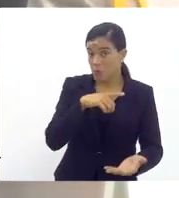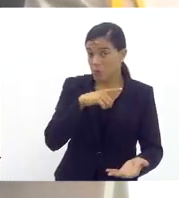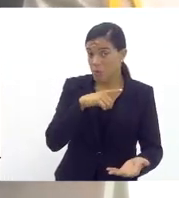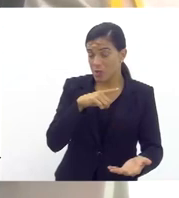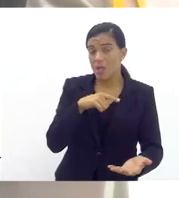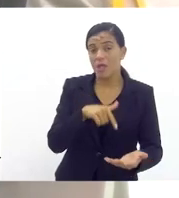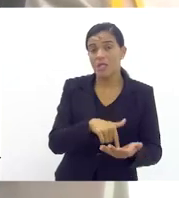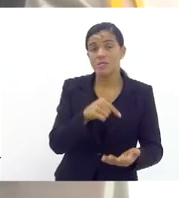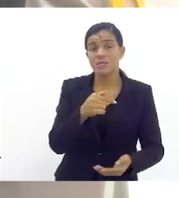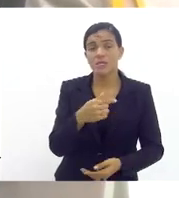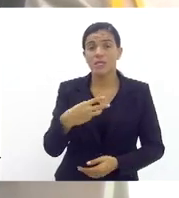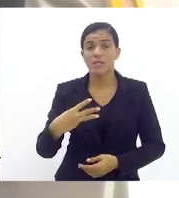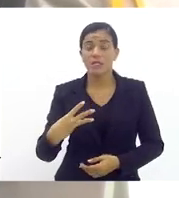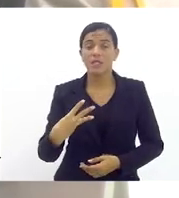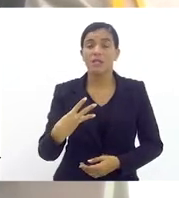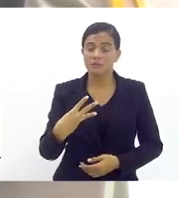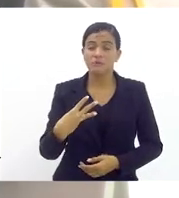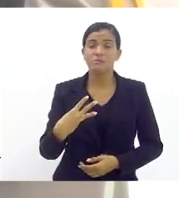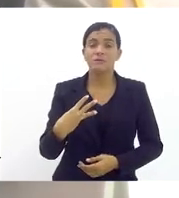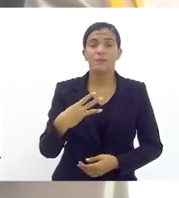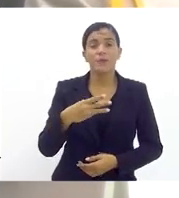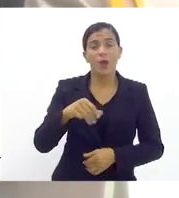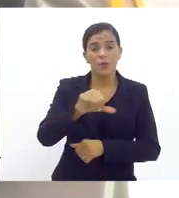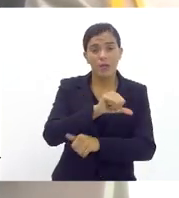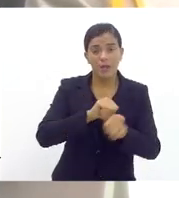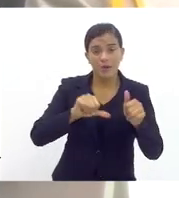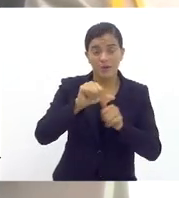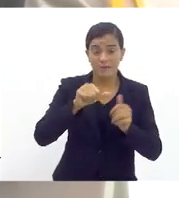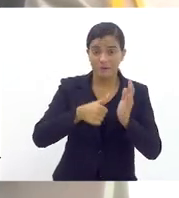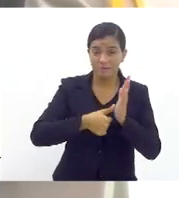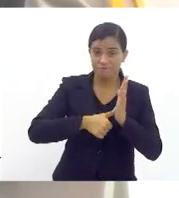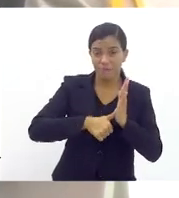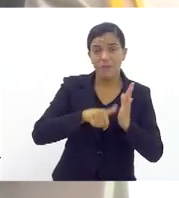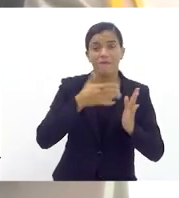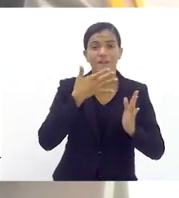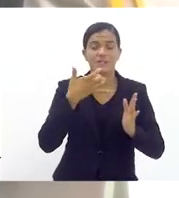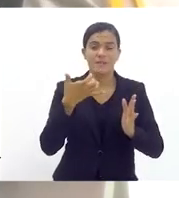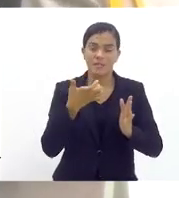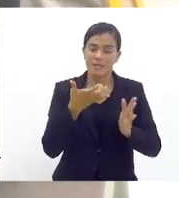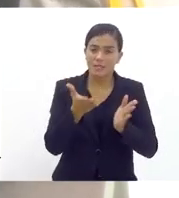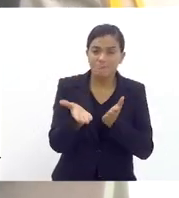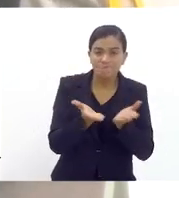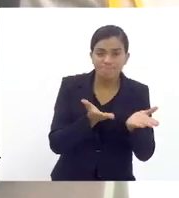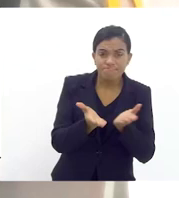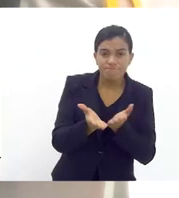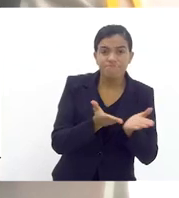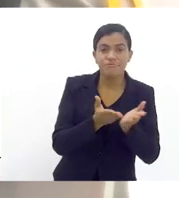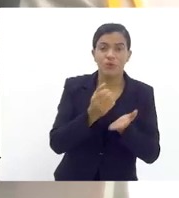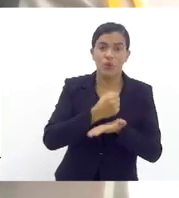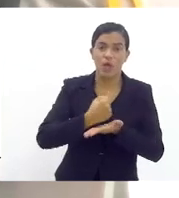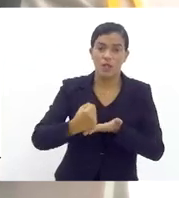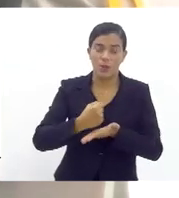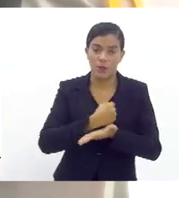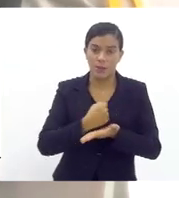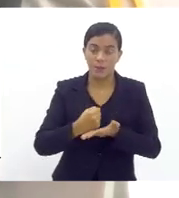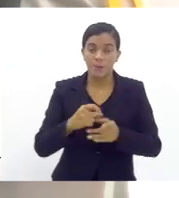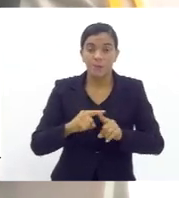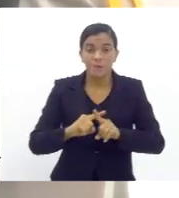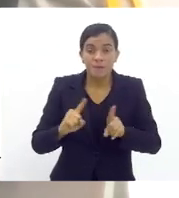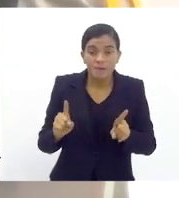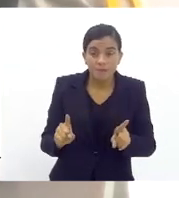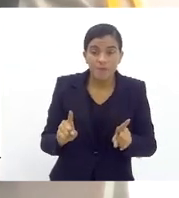provimento 73, onde as requalificações civis deveriam ser facilitadas através dos cartórios. Ocorre que